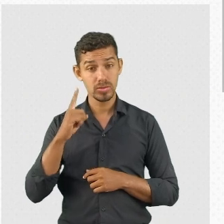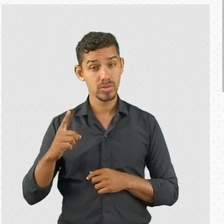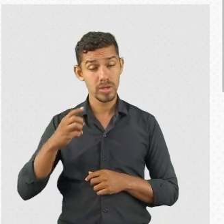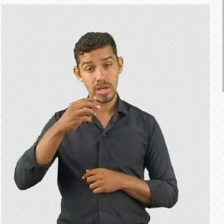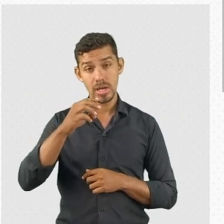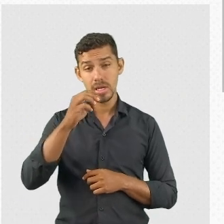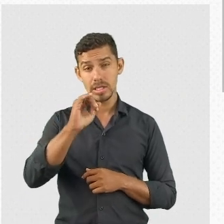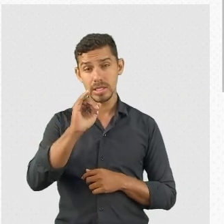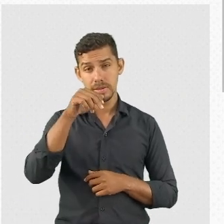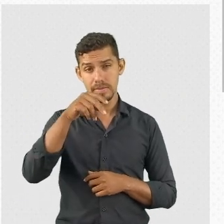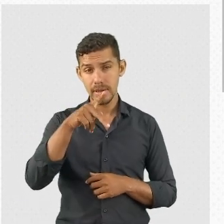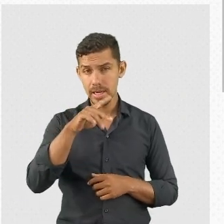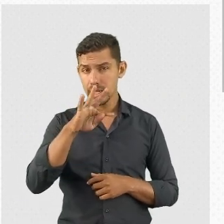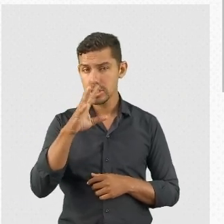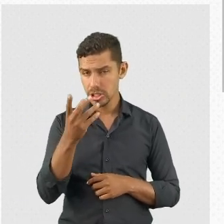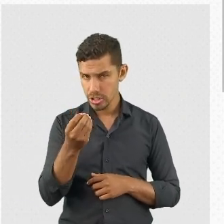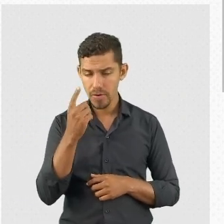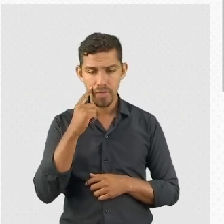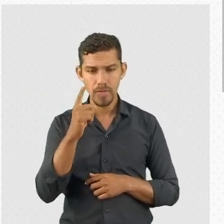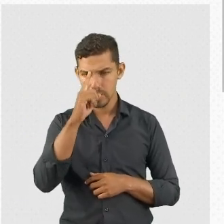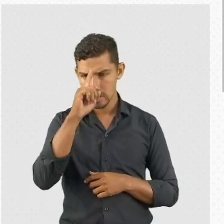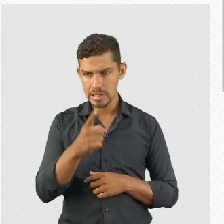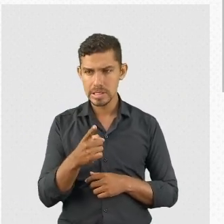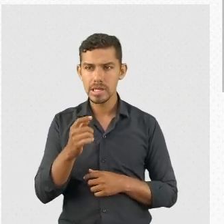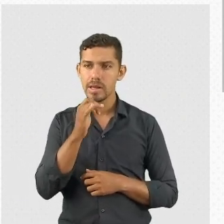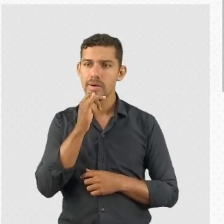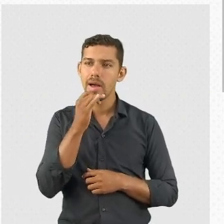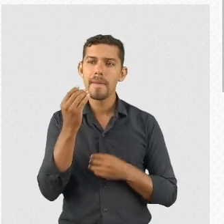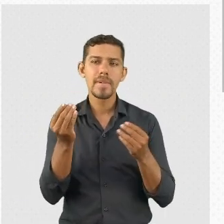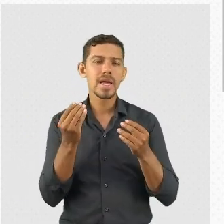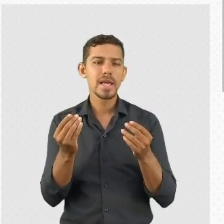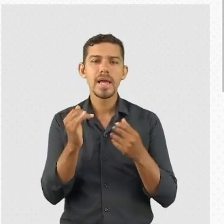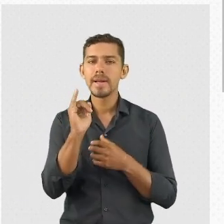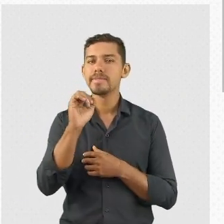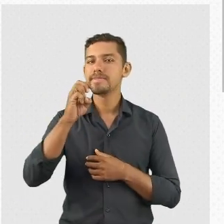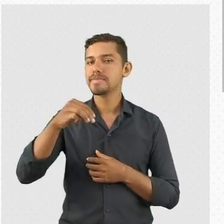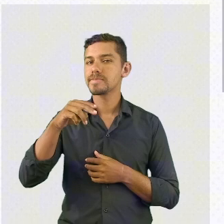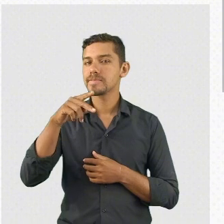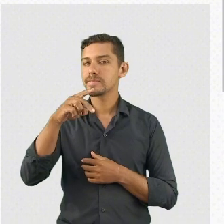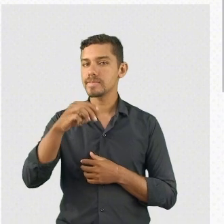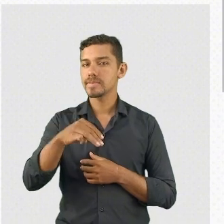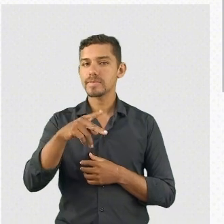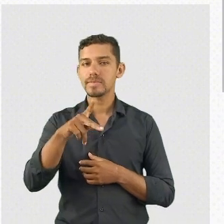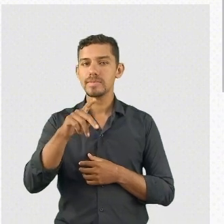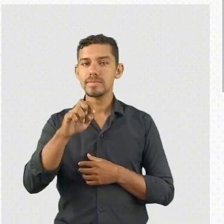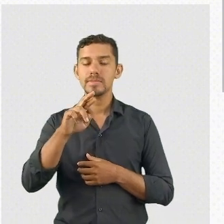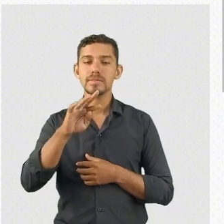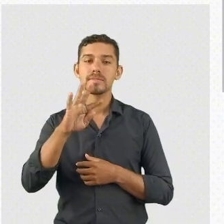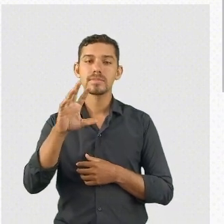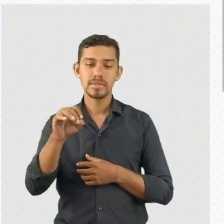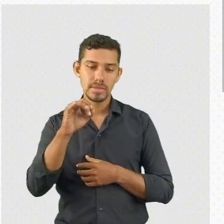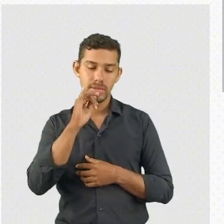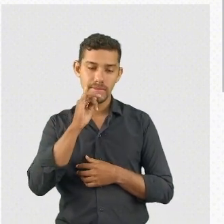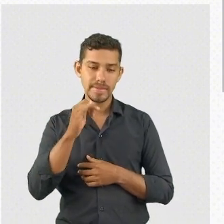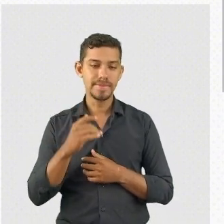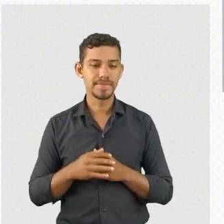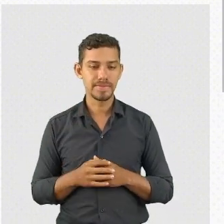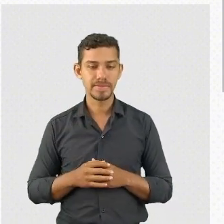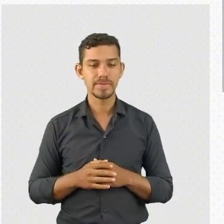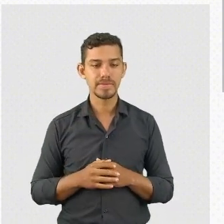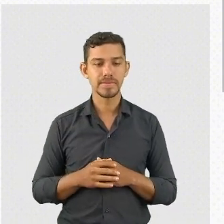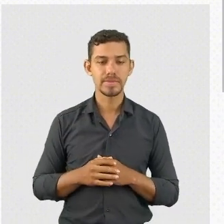você expressar aquele comando, né, vamos pensar, para que serve o imperativo? Commands, requests